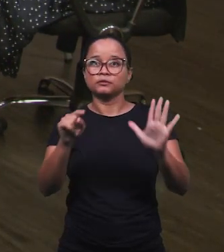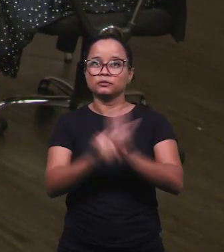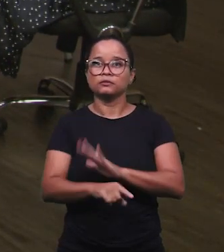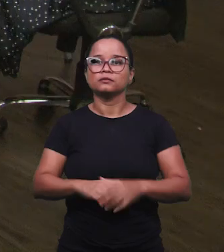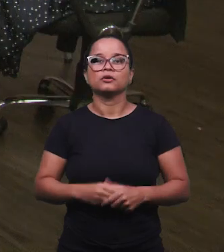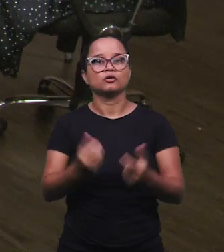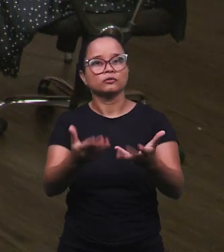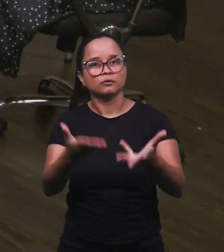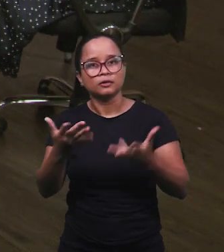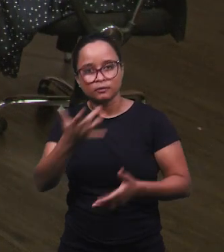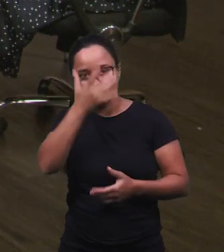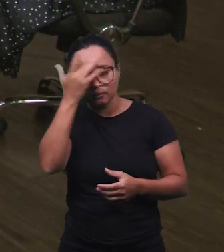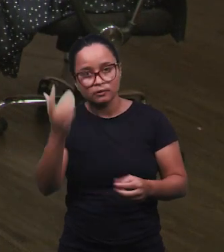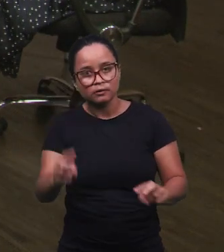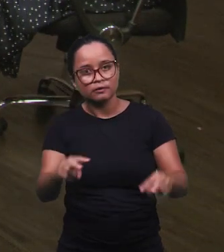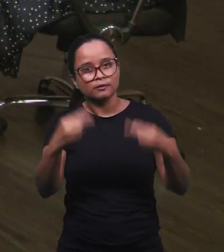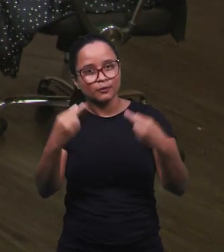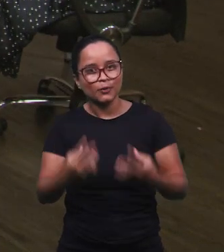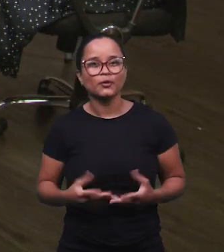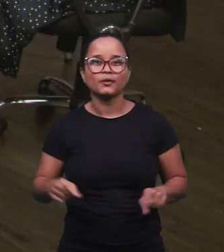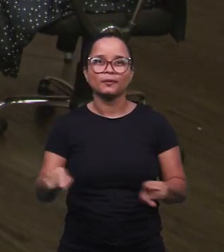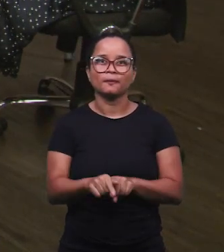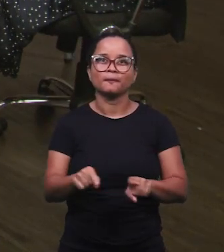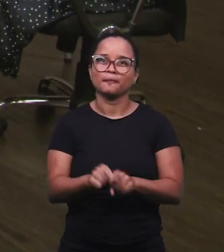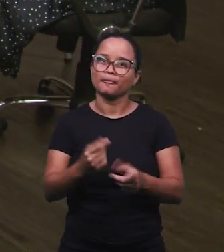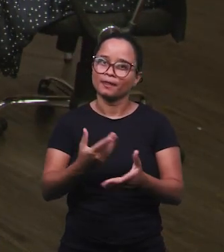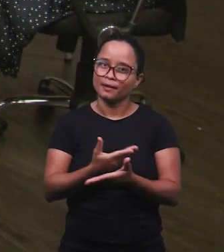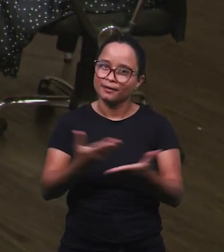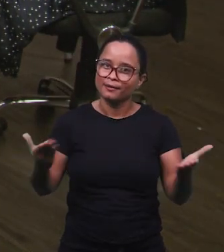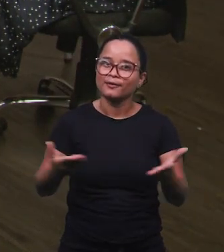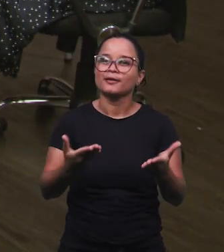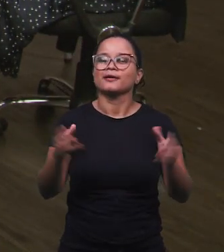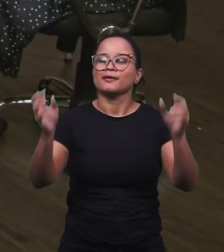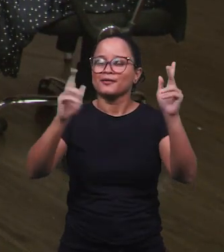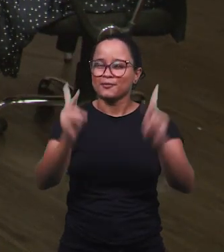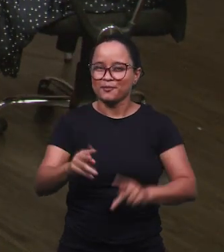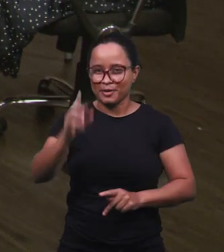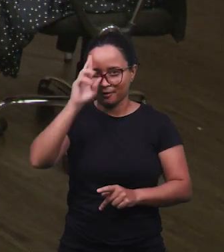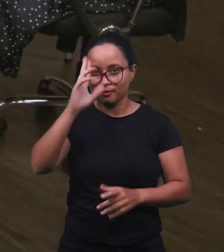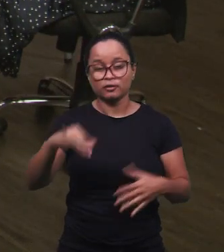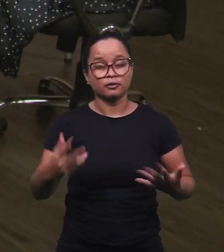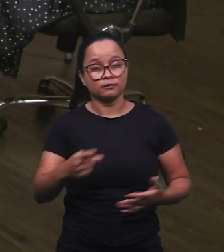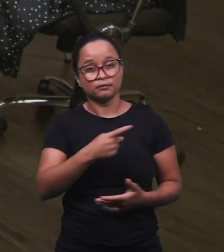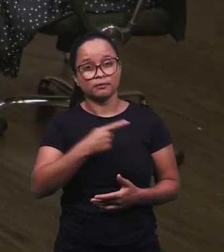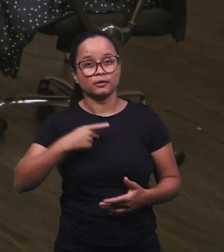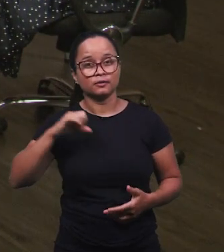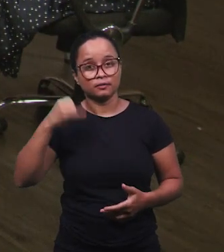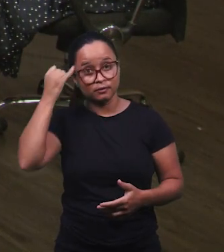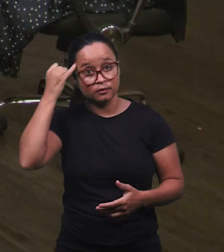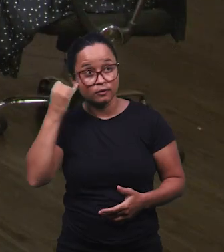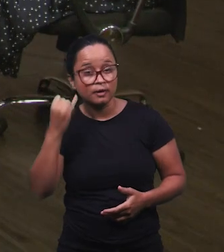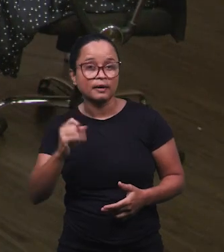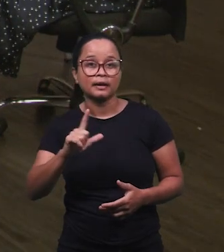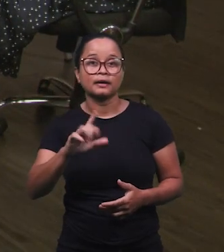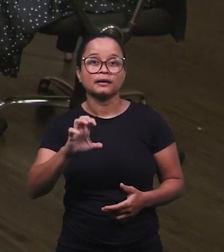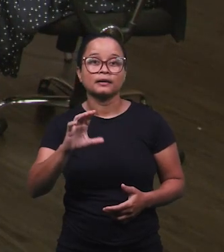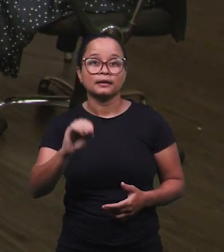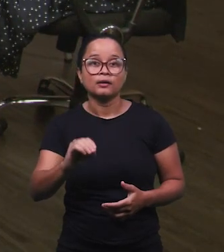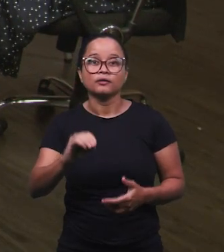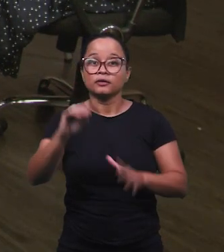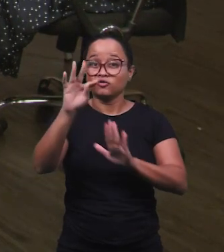cumprimentar quem está nos assistindo, né? Cumprimentar também vocês com a paz do Senhor. E, pastor Josias, já que Léo está falando de